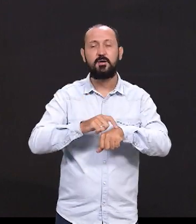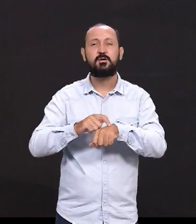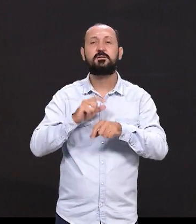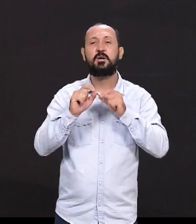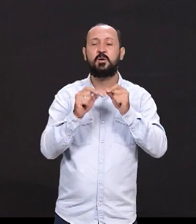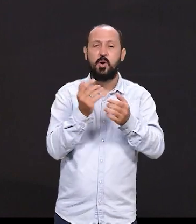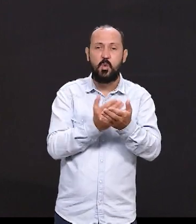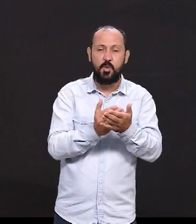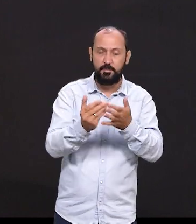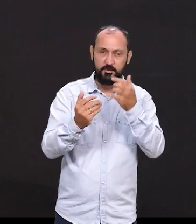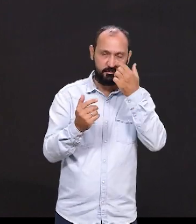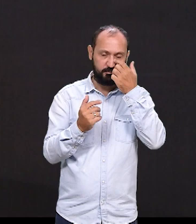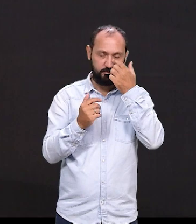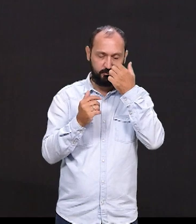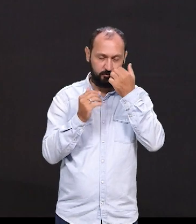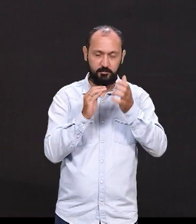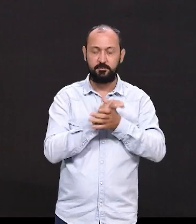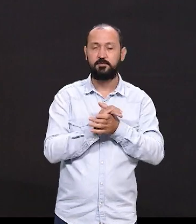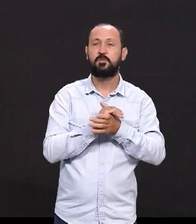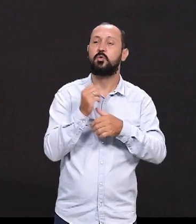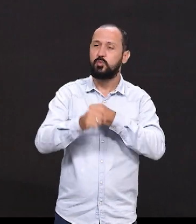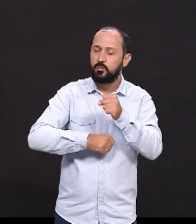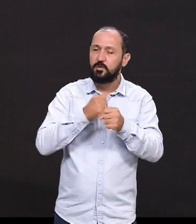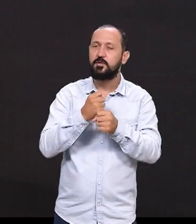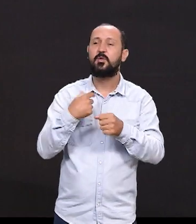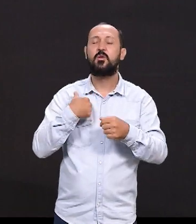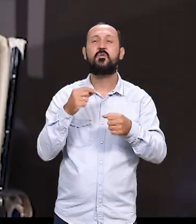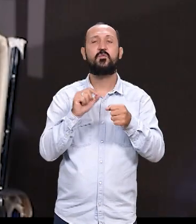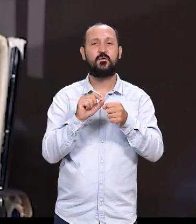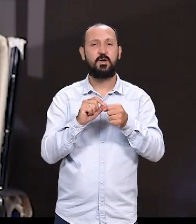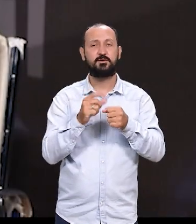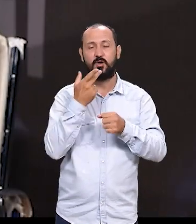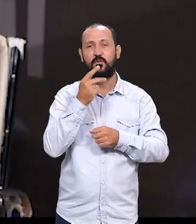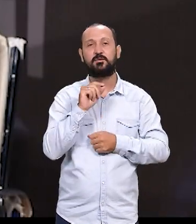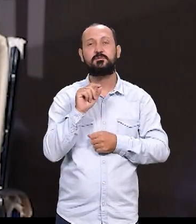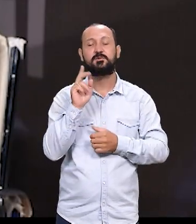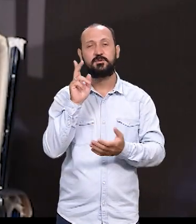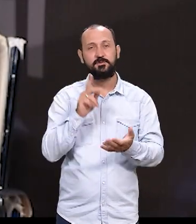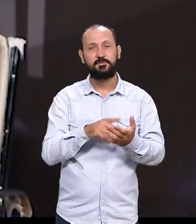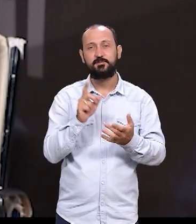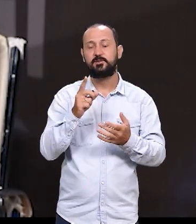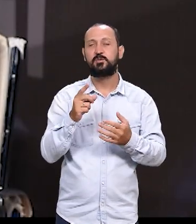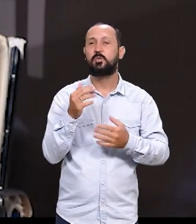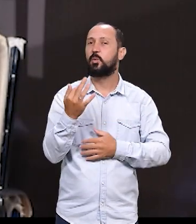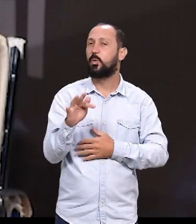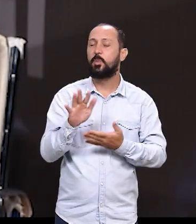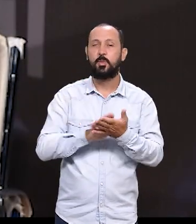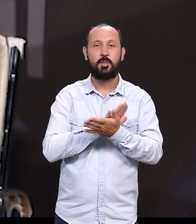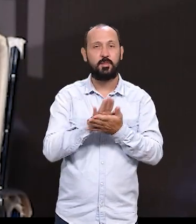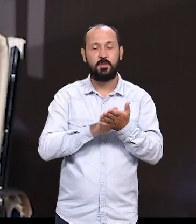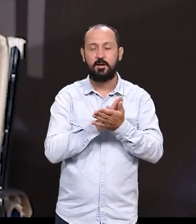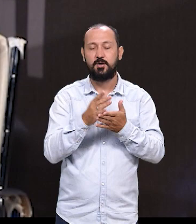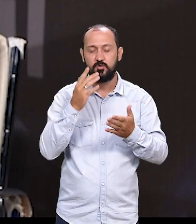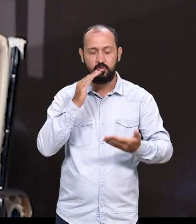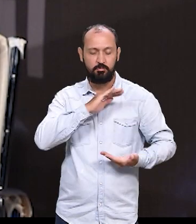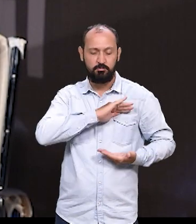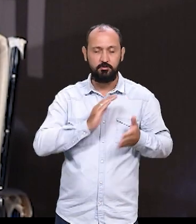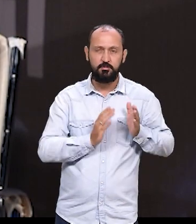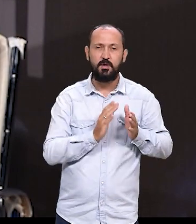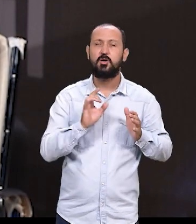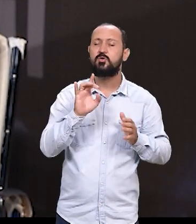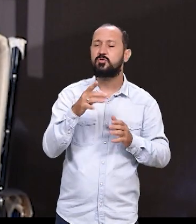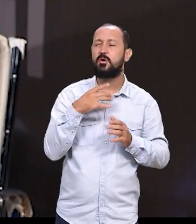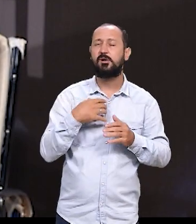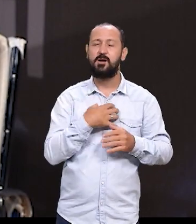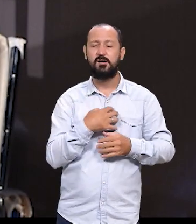do tamanho da solução que é quando o diagnóstico é Inicial eu faço todo ano Doutor e eu deixo aqui para vocês realmente